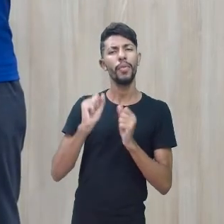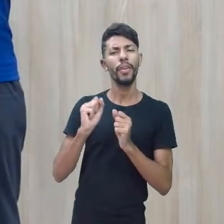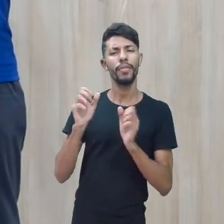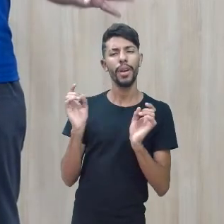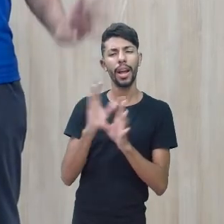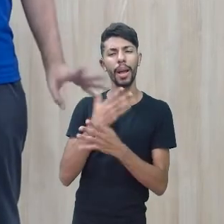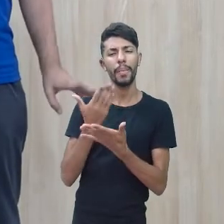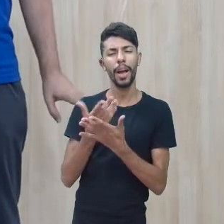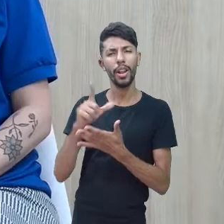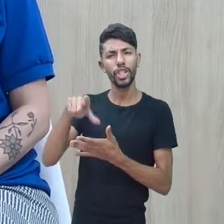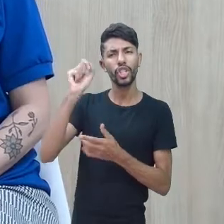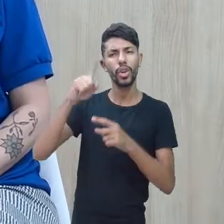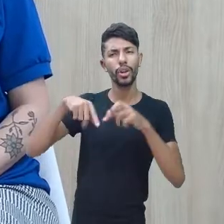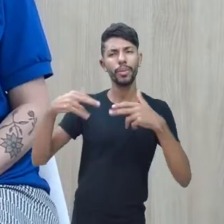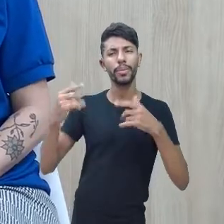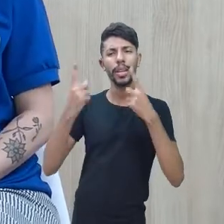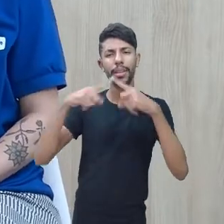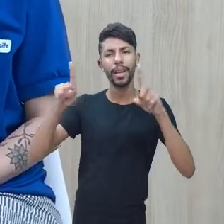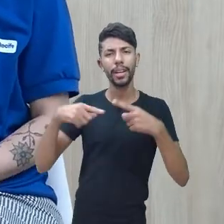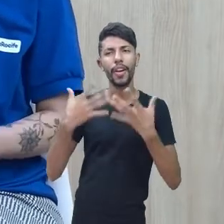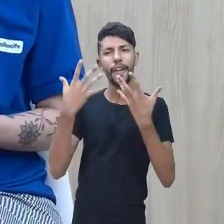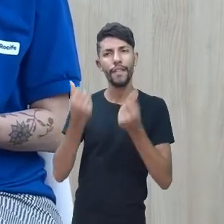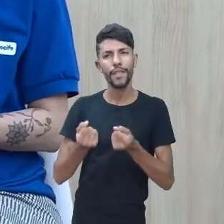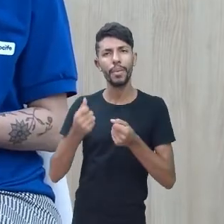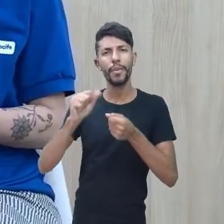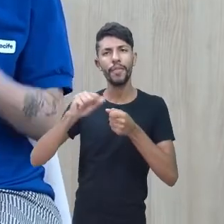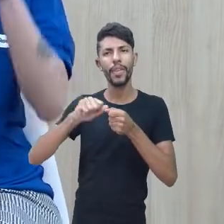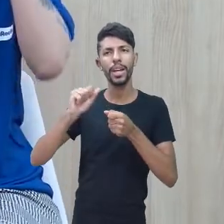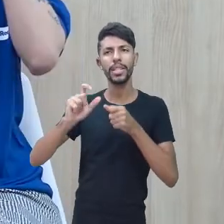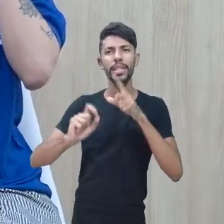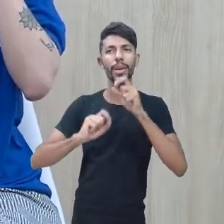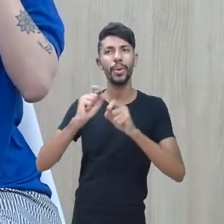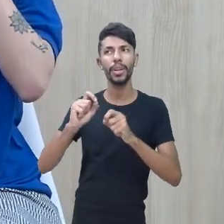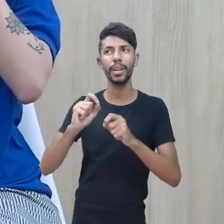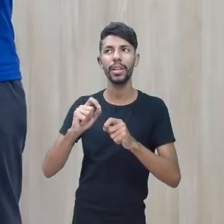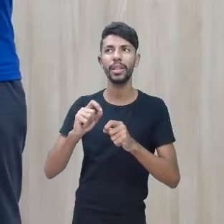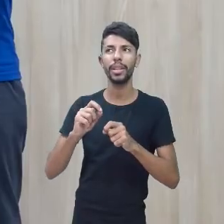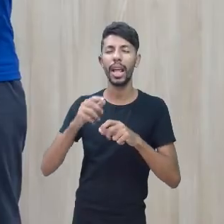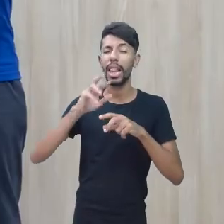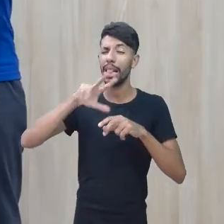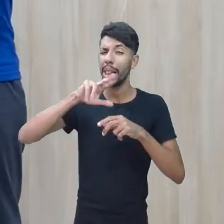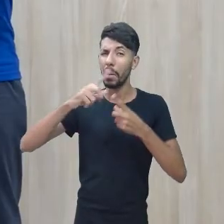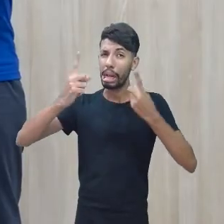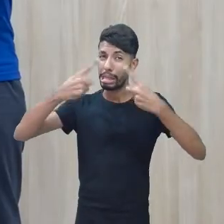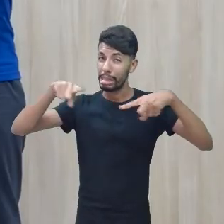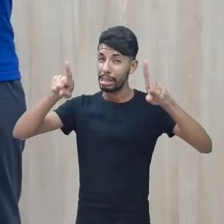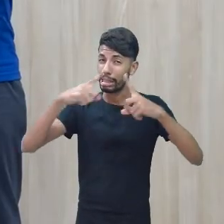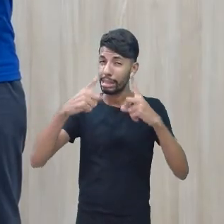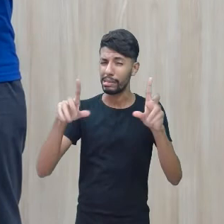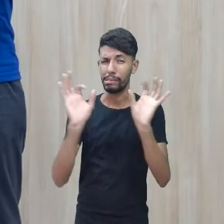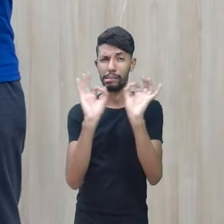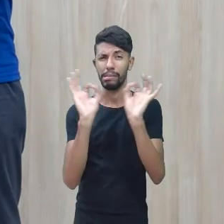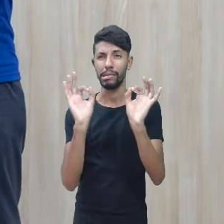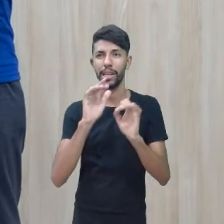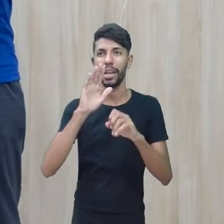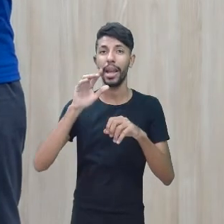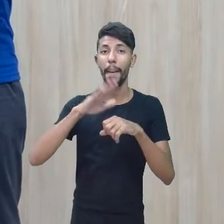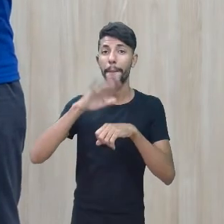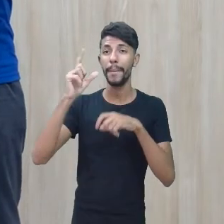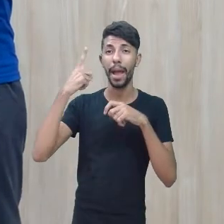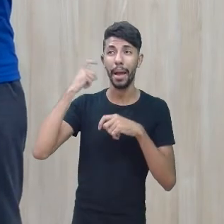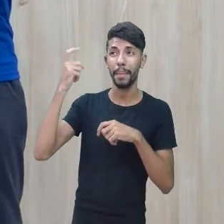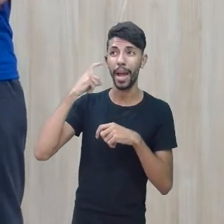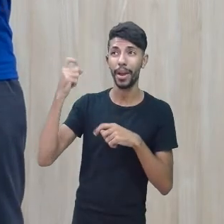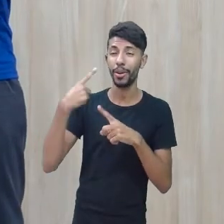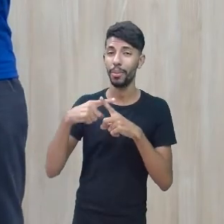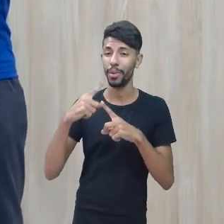ser qualquer um que a senhora quiser. E vamos aqui fazer, não vai fazer música, né? Não será música, vai ser mais barulho, que a